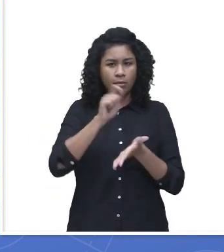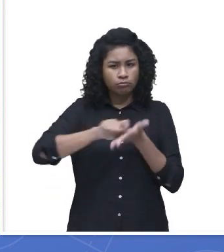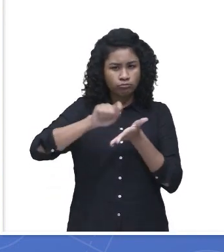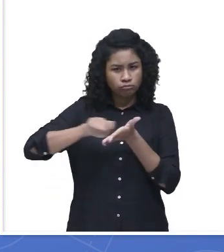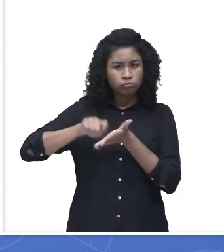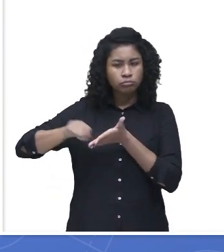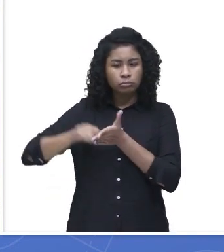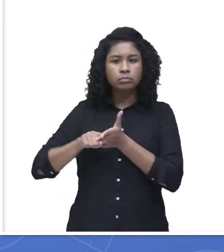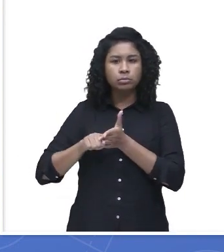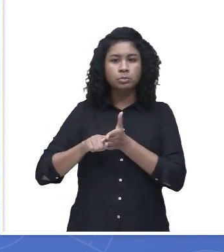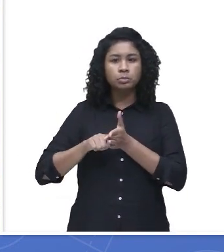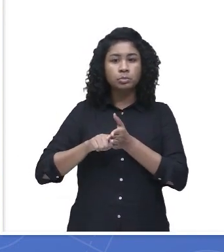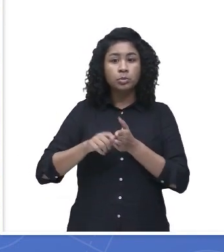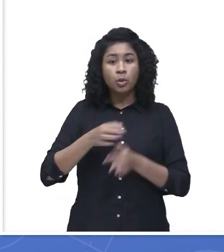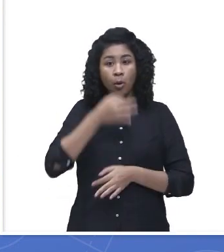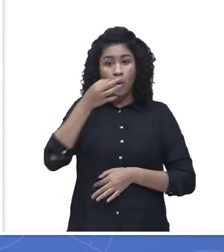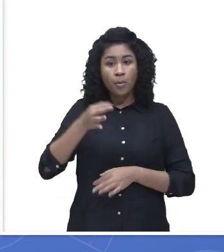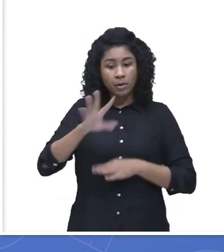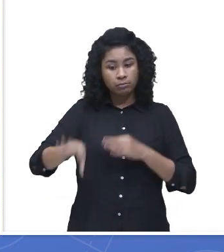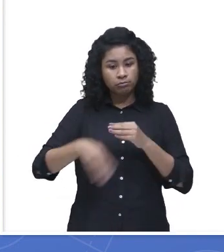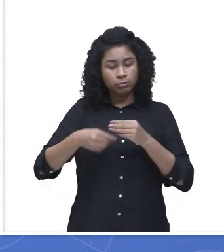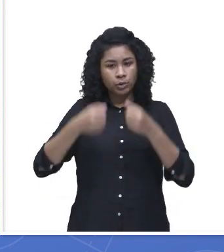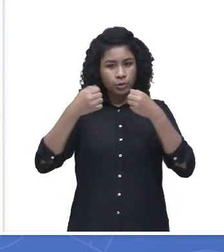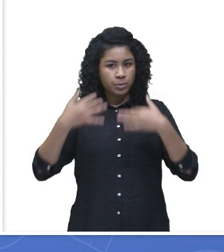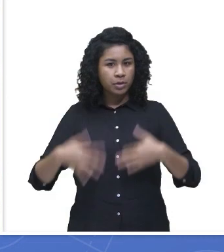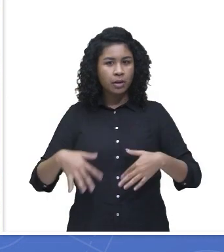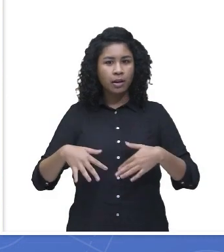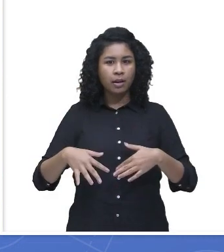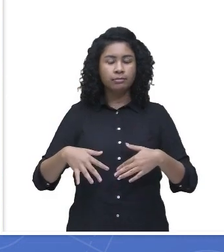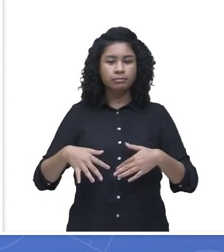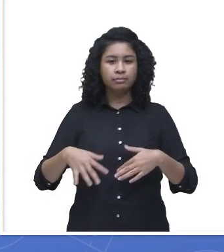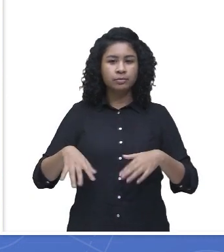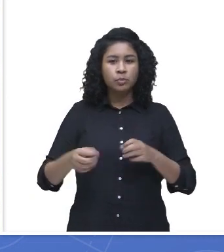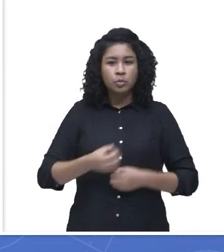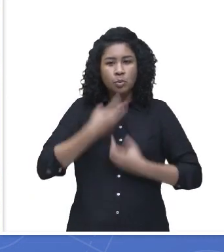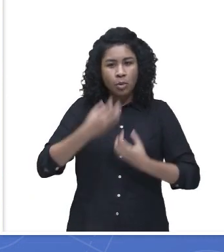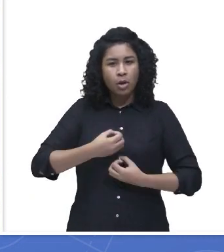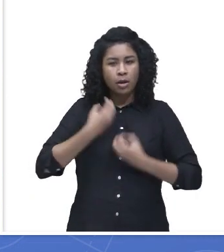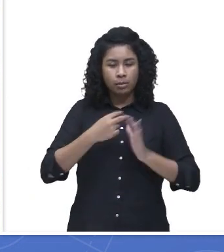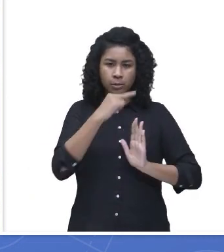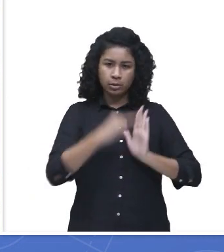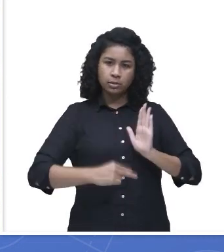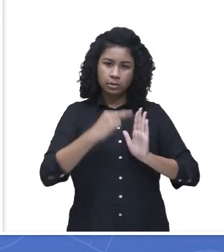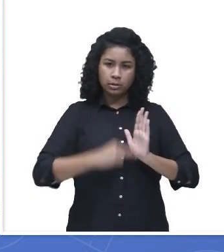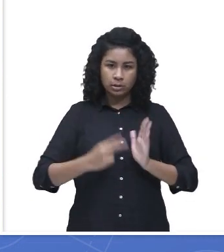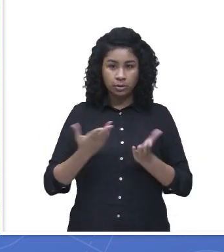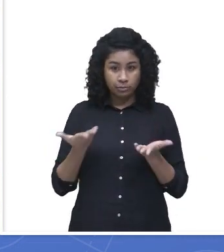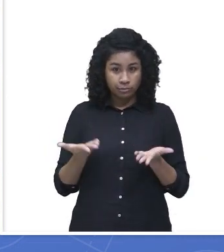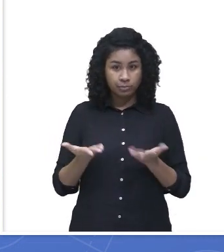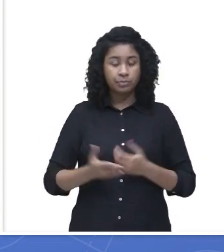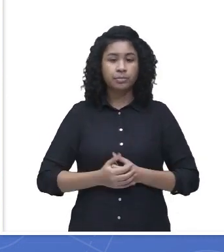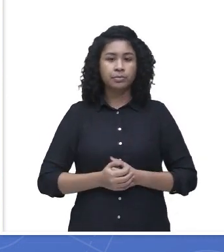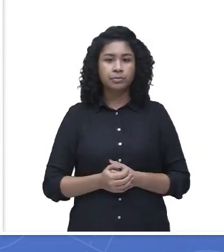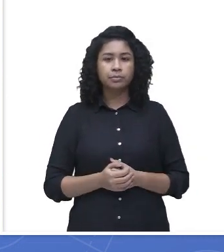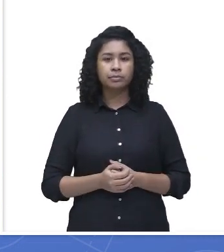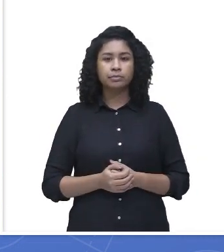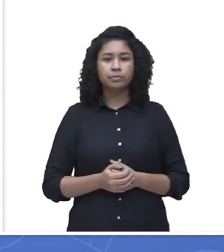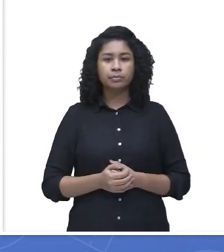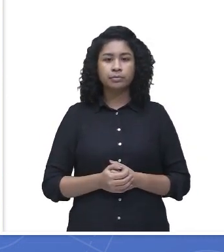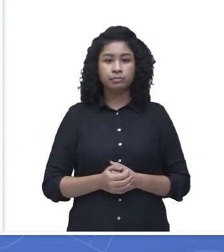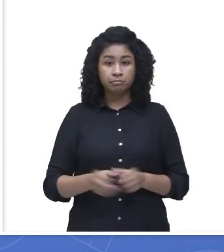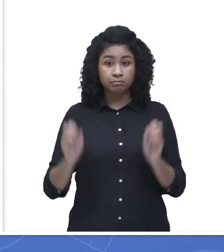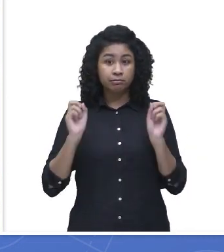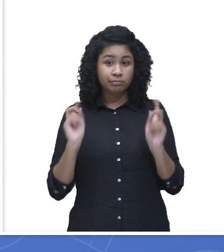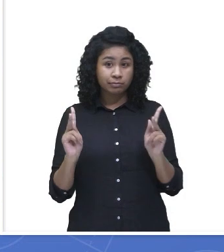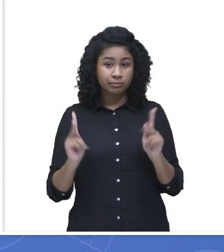o poema lido, nele destaque parte do texto que apresentam características próprias da escrita de Augusto dos Anjos.